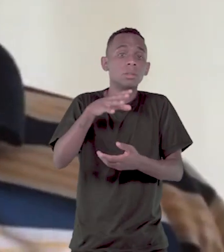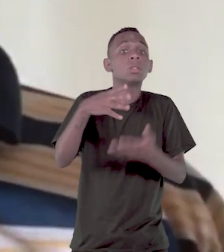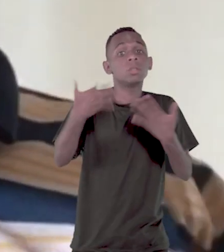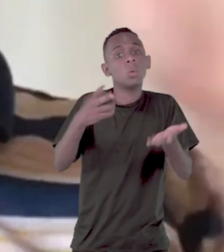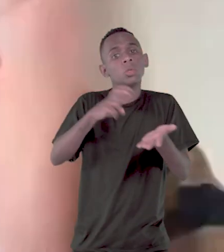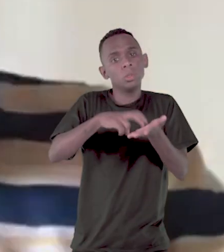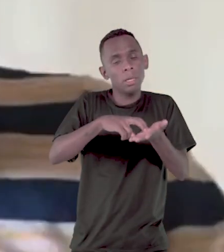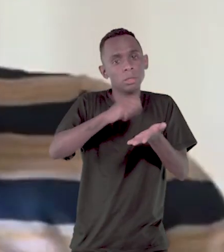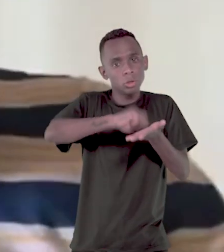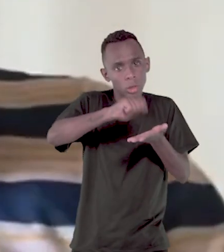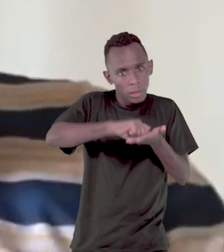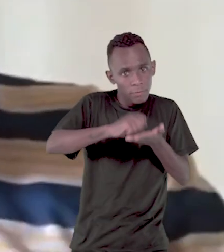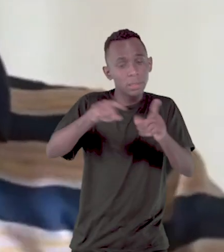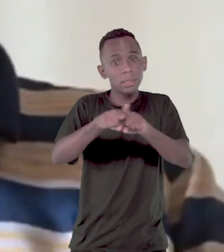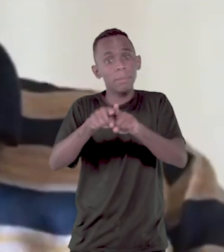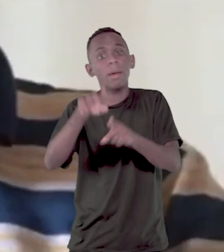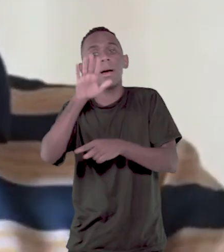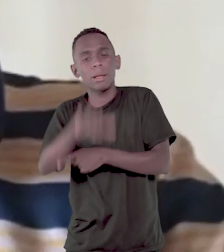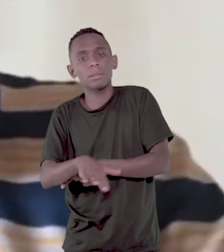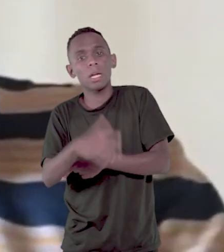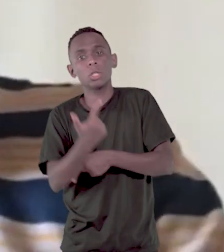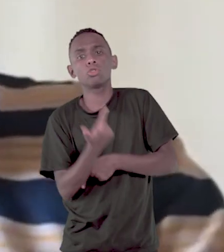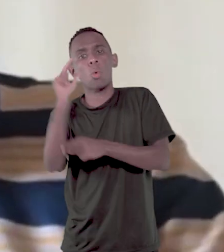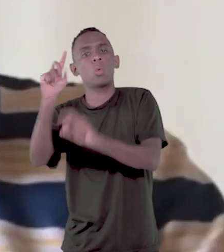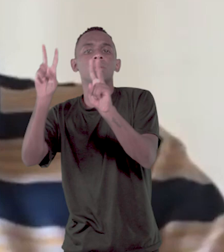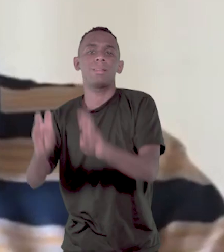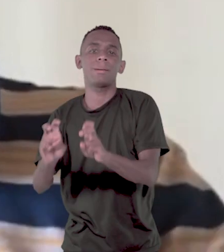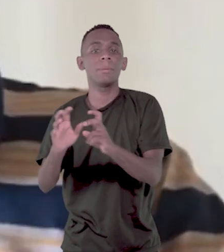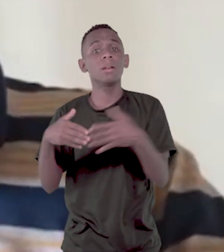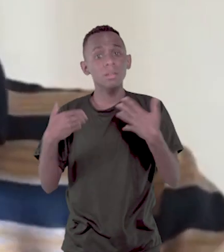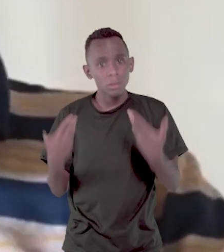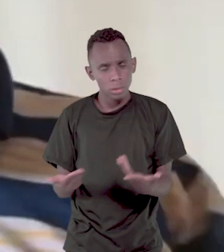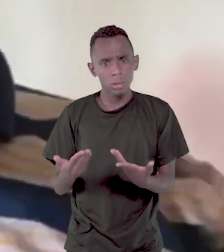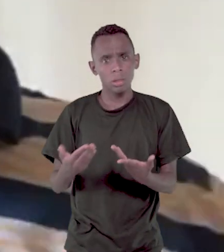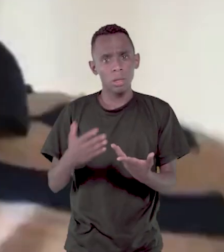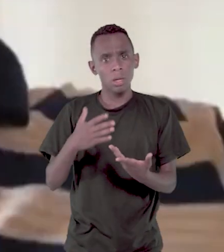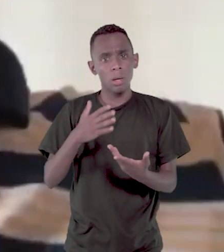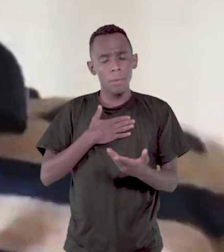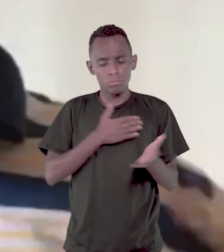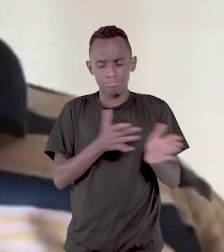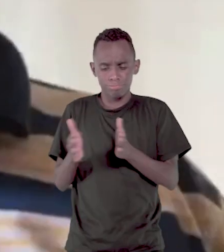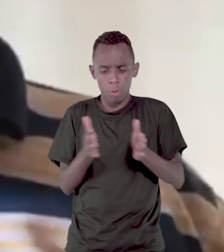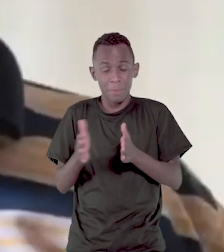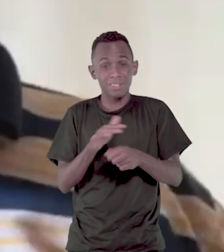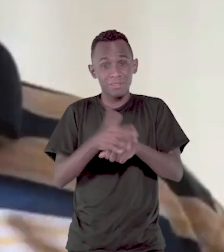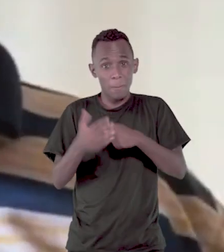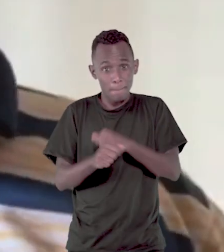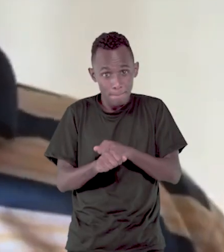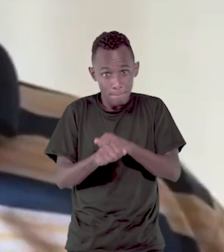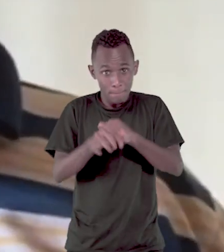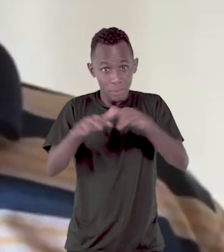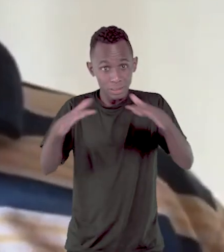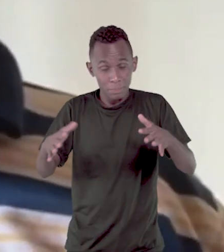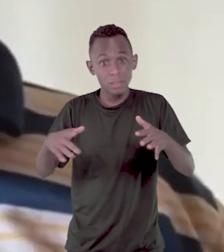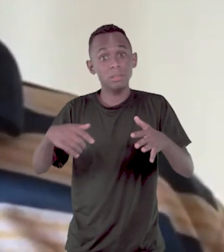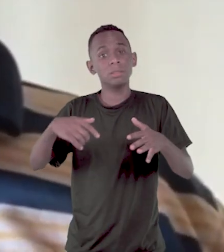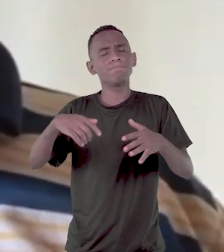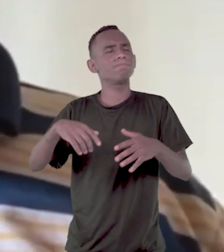escrevia um romance, à tarde eu escrevia esse livro sobre Cataguases. Então, o meu período de